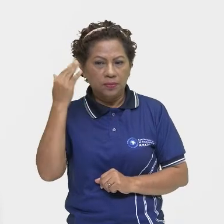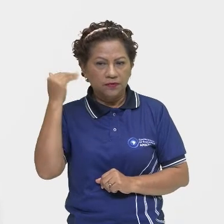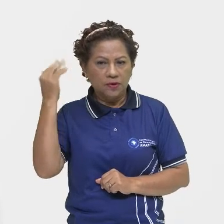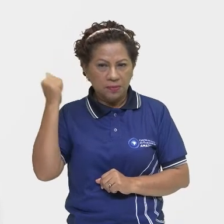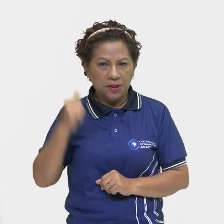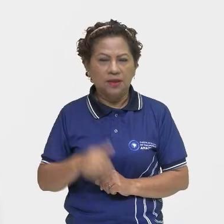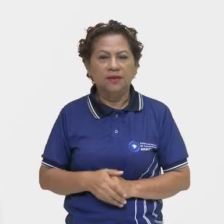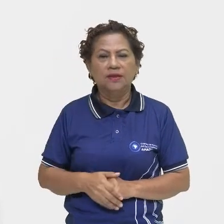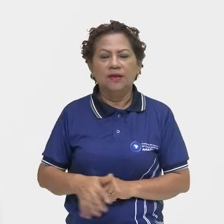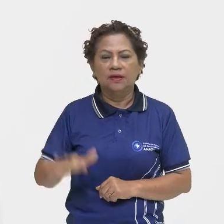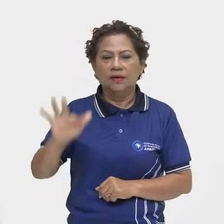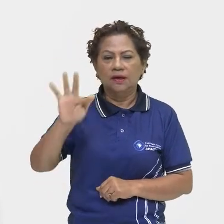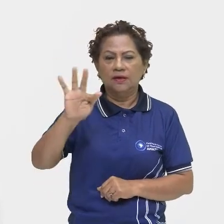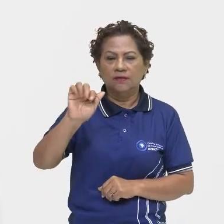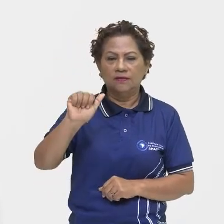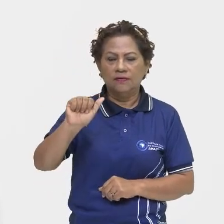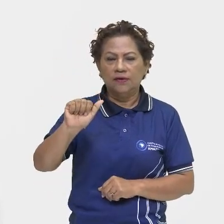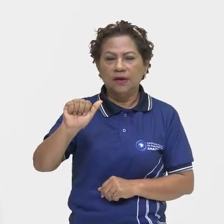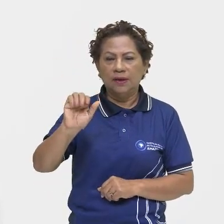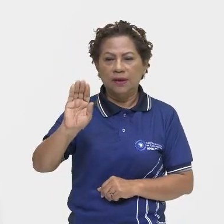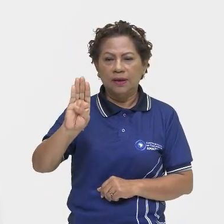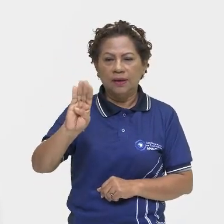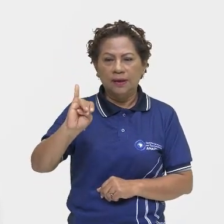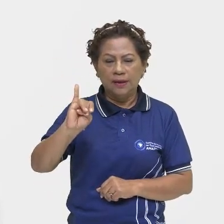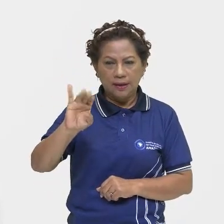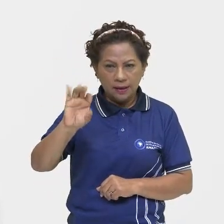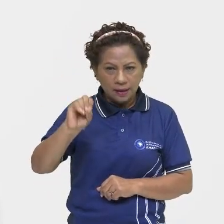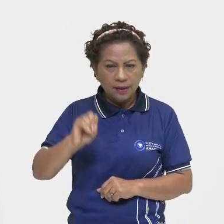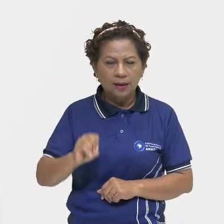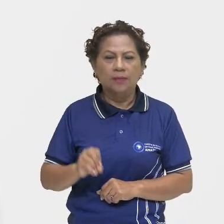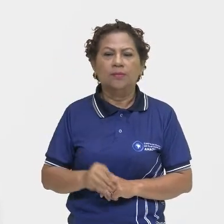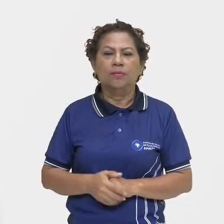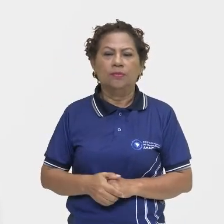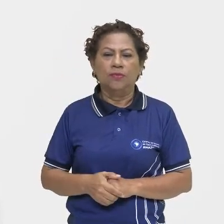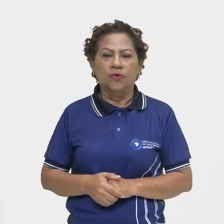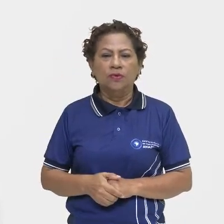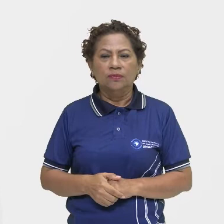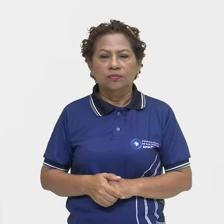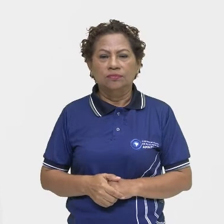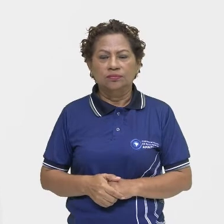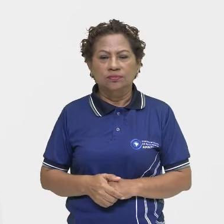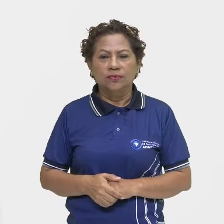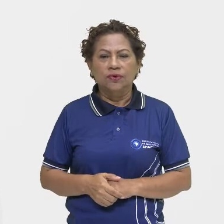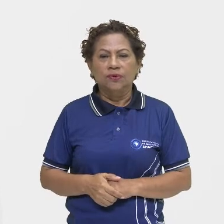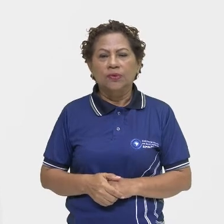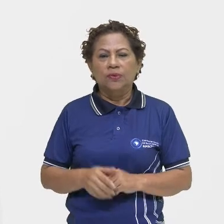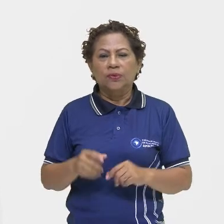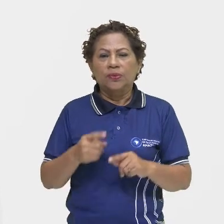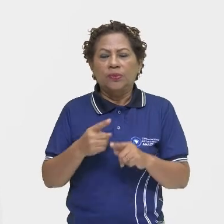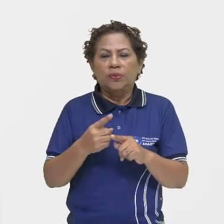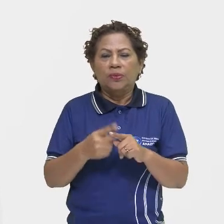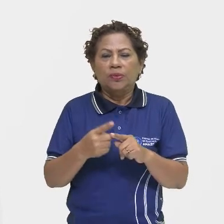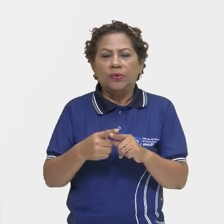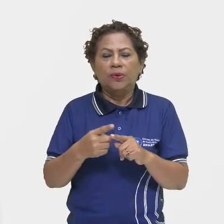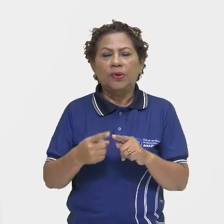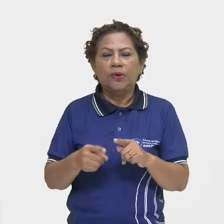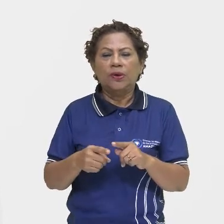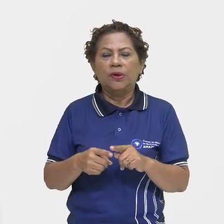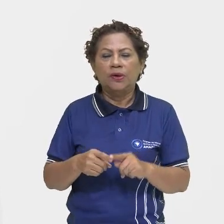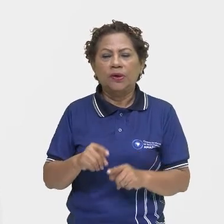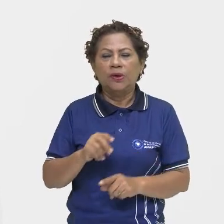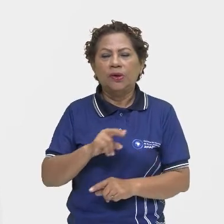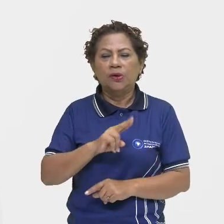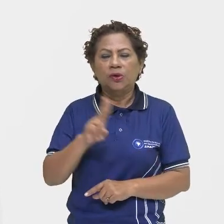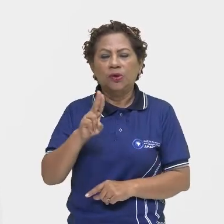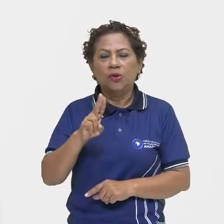Fábio de Oliveira Parnaíba, ou Crânio, como ficou conhecido no meio do grafite.